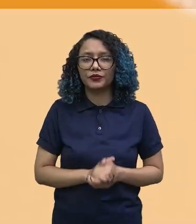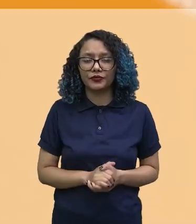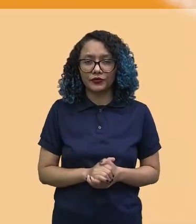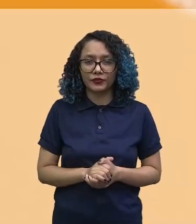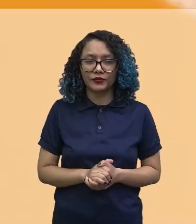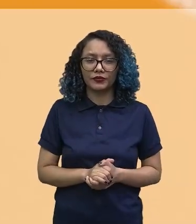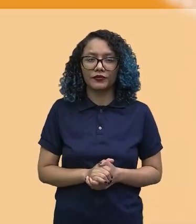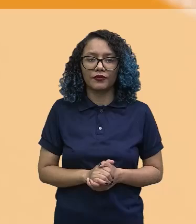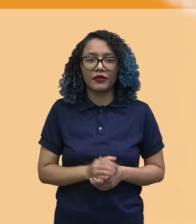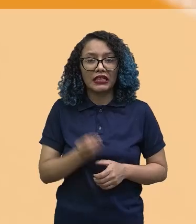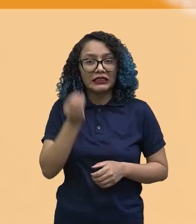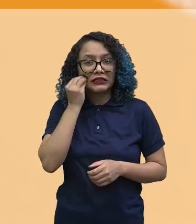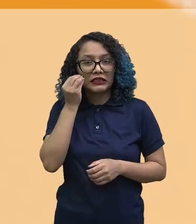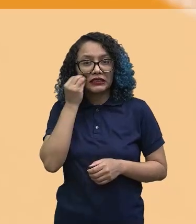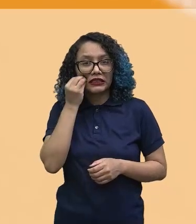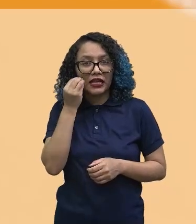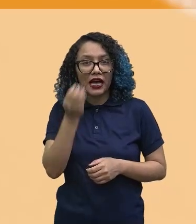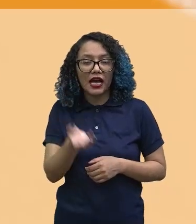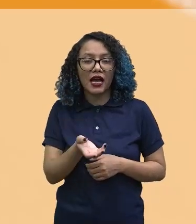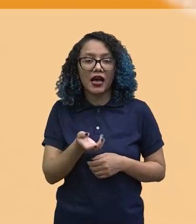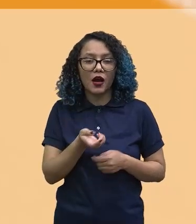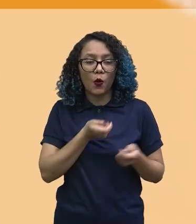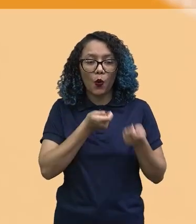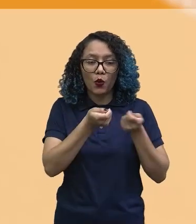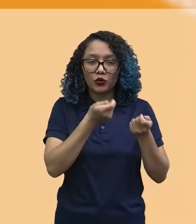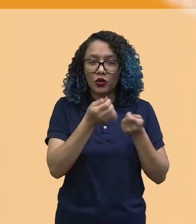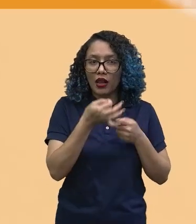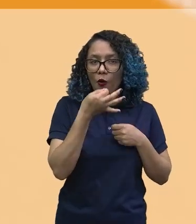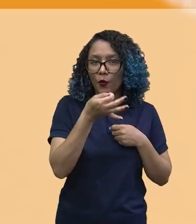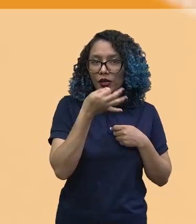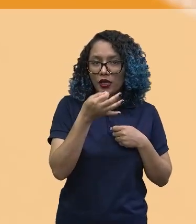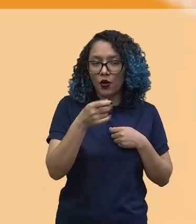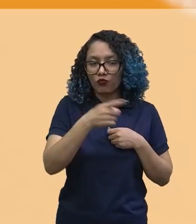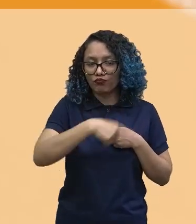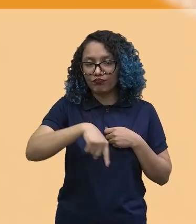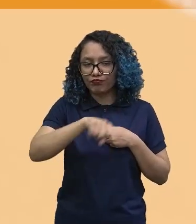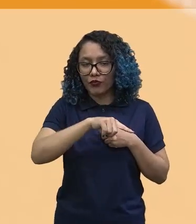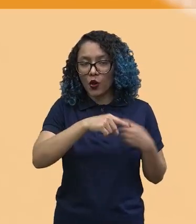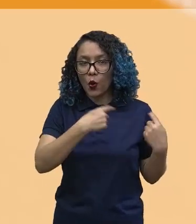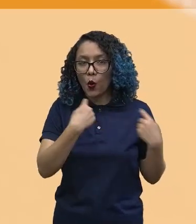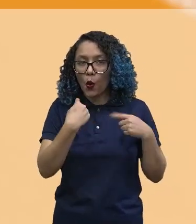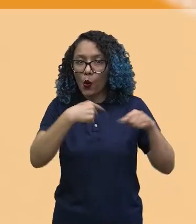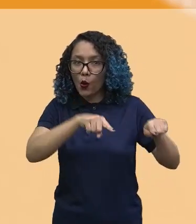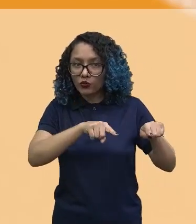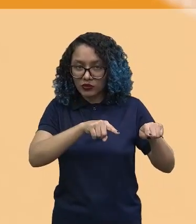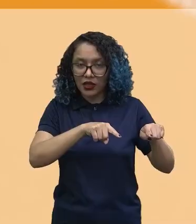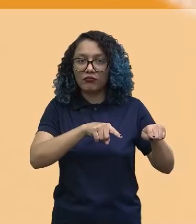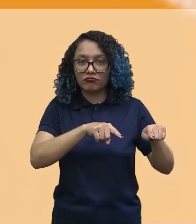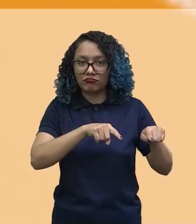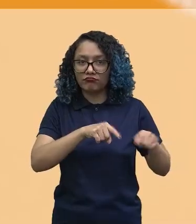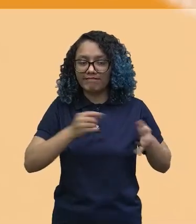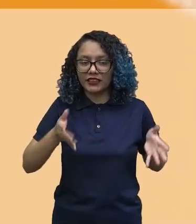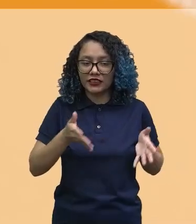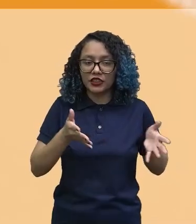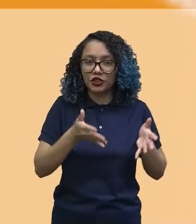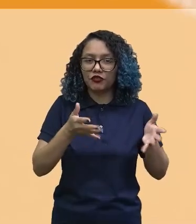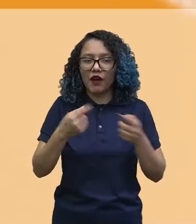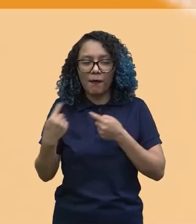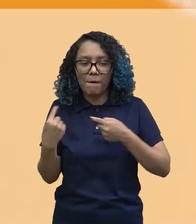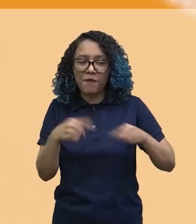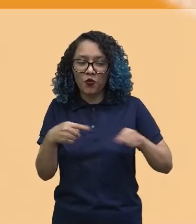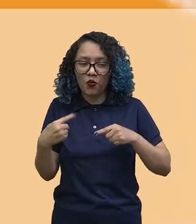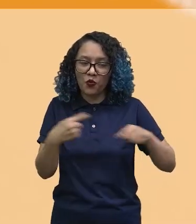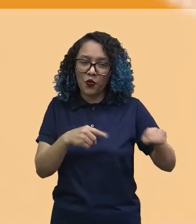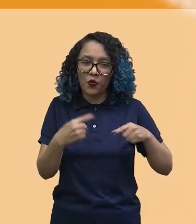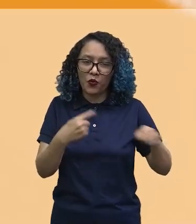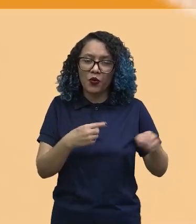de manipular a opinião pública contra esse movimento. E como é que essa tentativa de